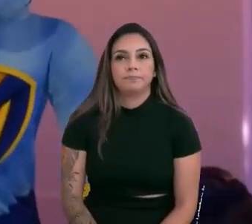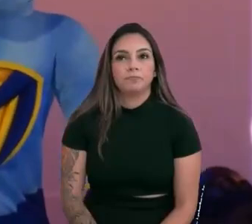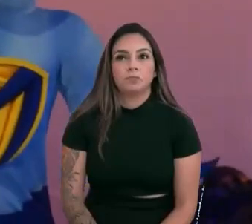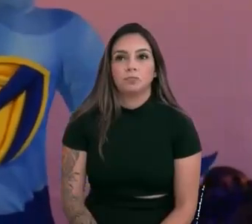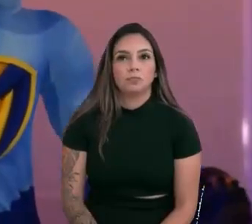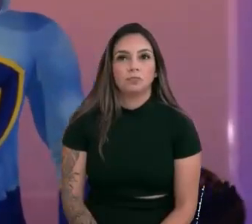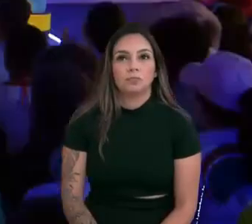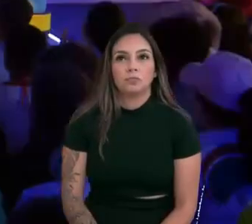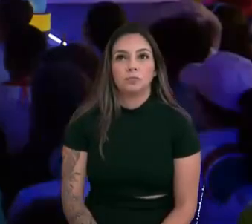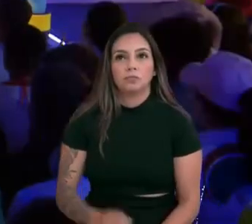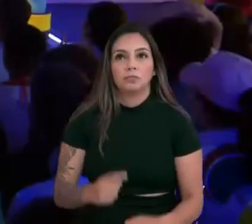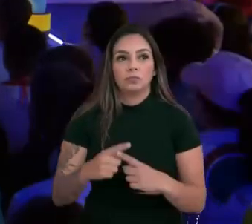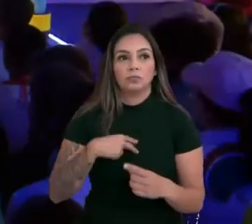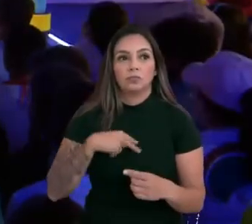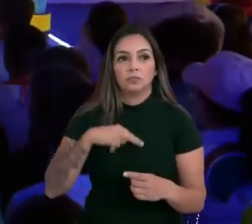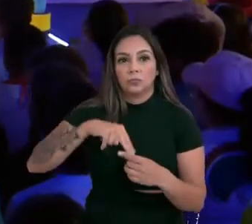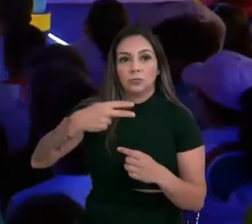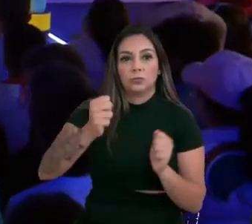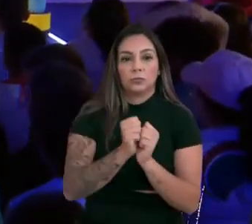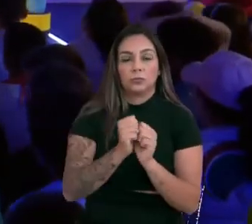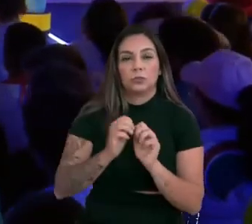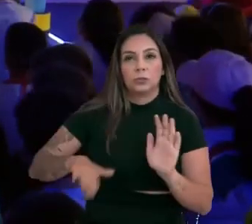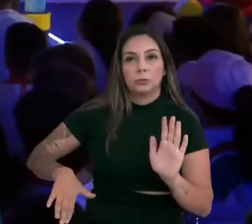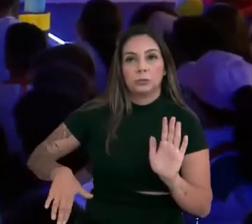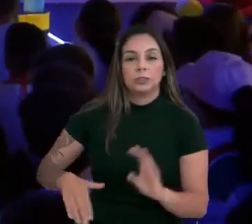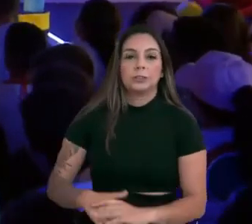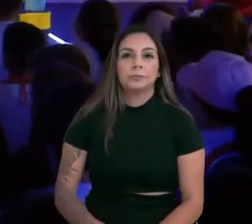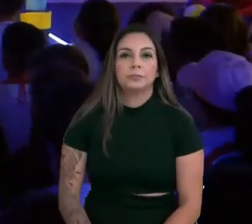Porque eu vou cair junto na piscina, não é?